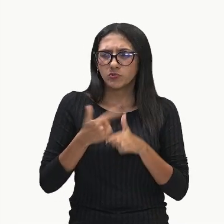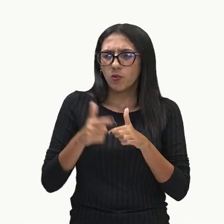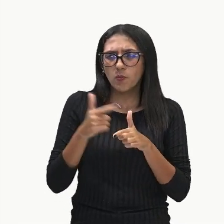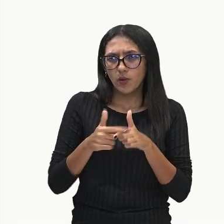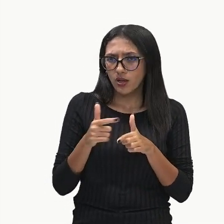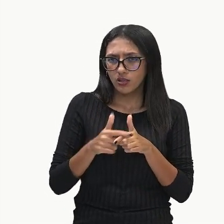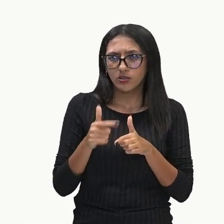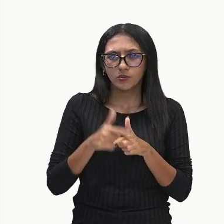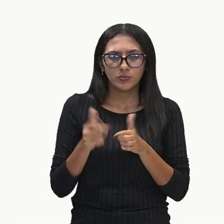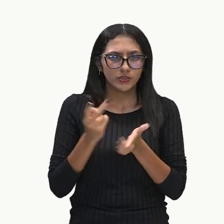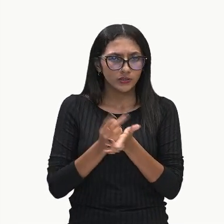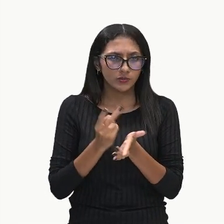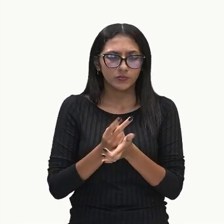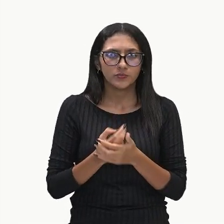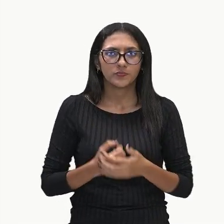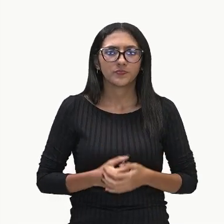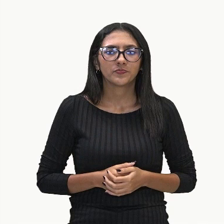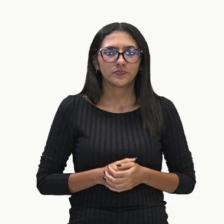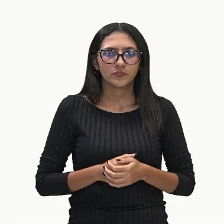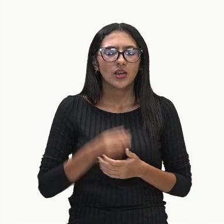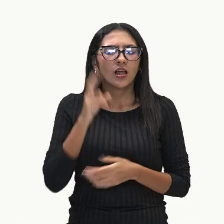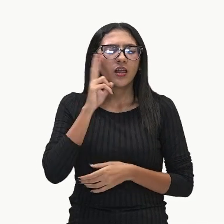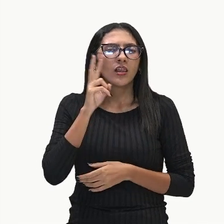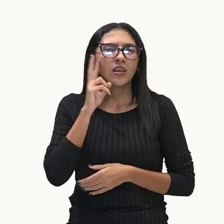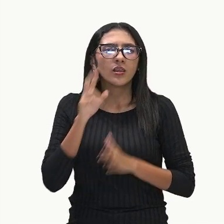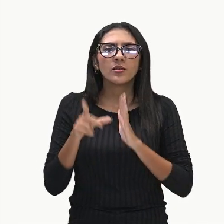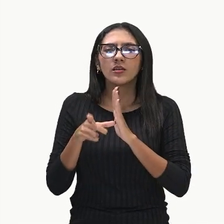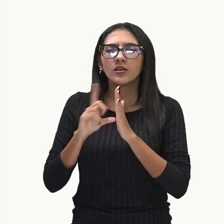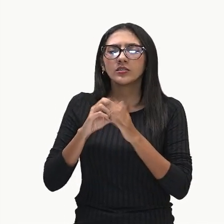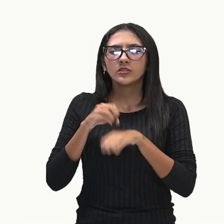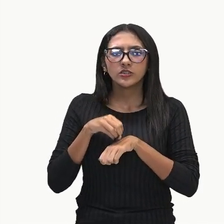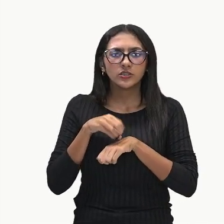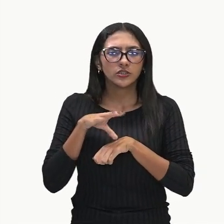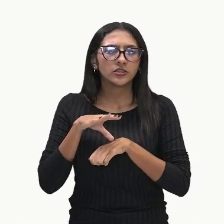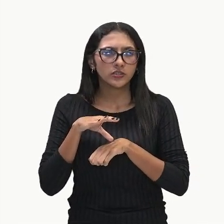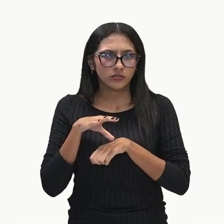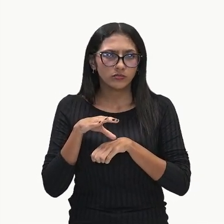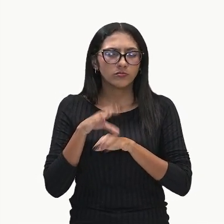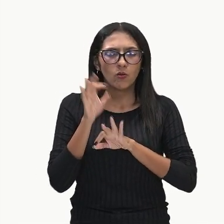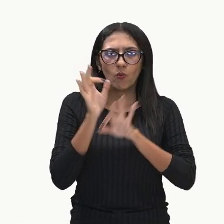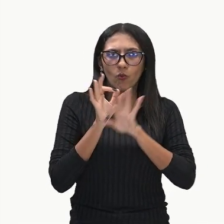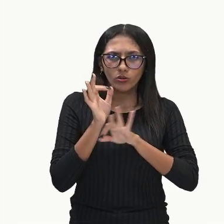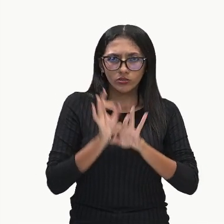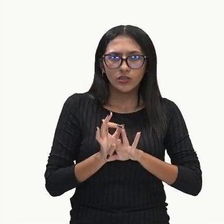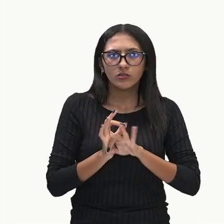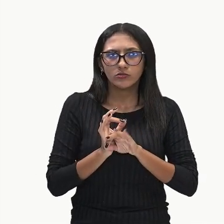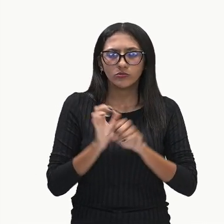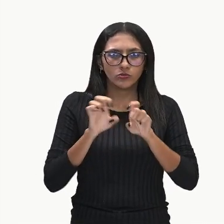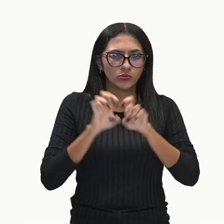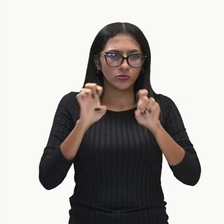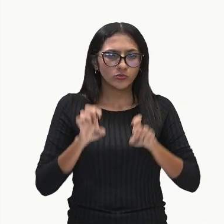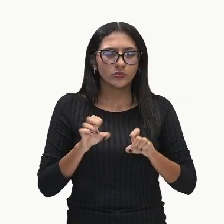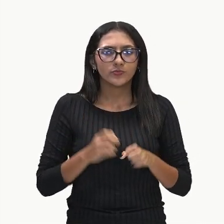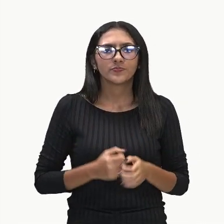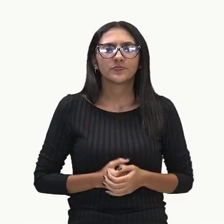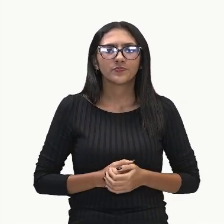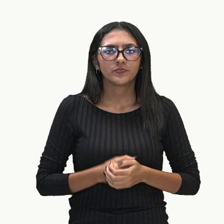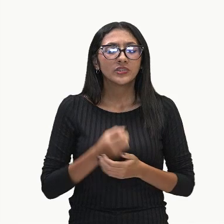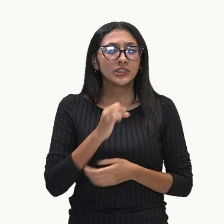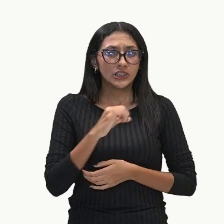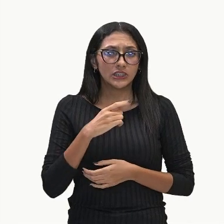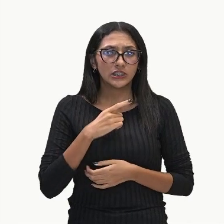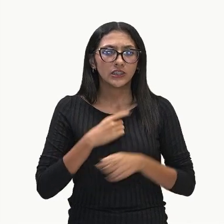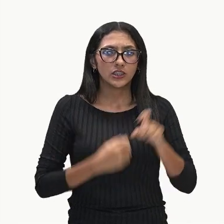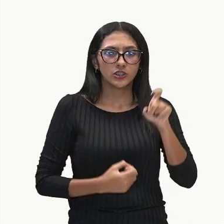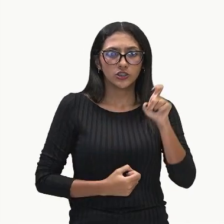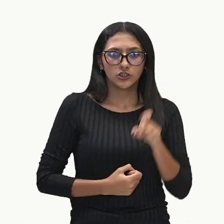necessariamente. Lembre do que eu mostrei para você logo que nós iniciamos a aula. Se eu tenho x